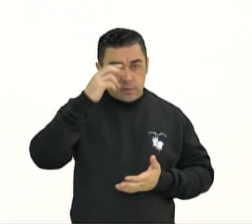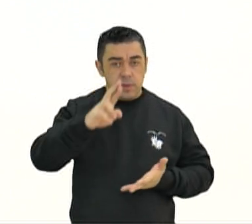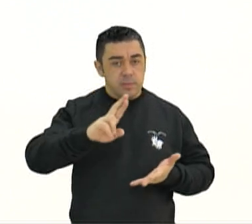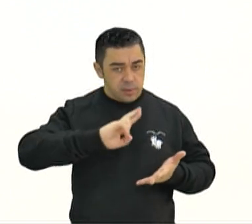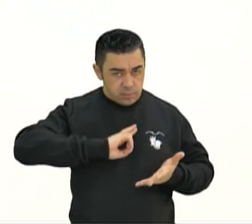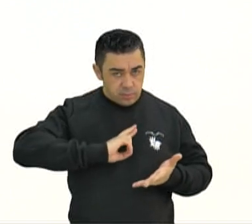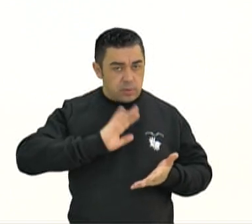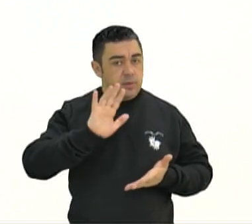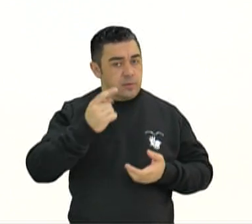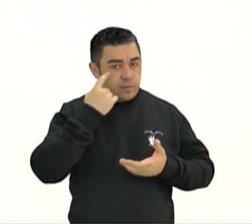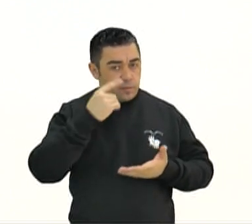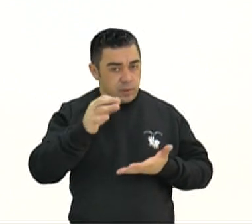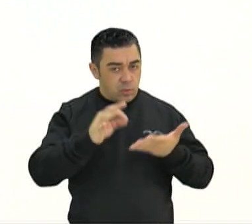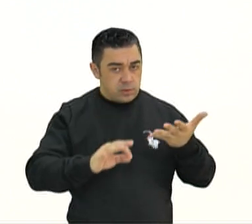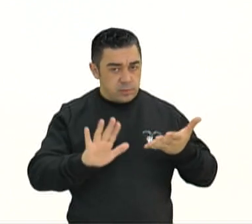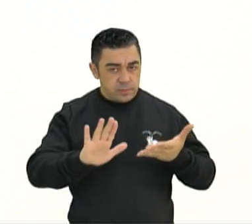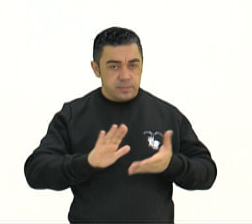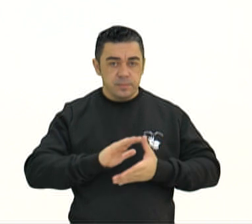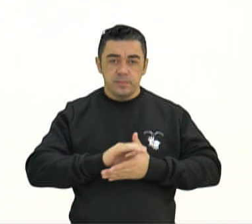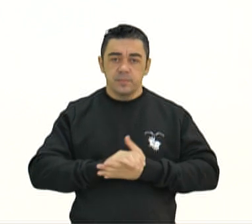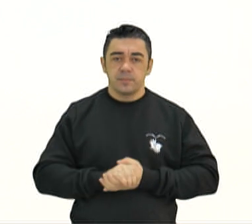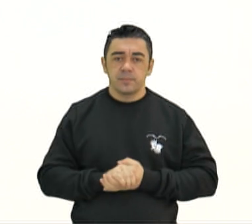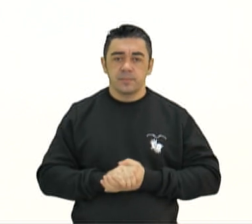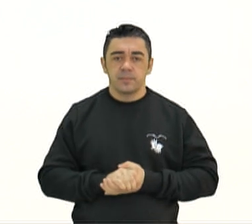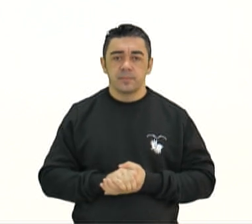responderem, já retornamos.